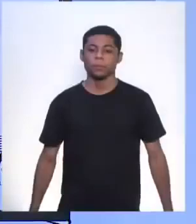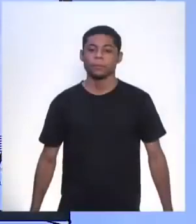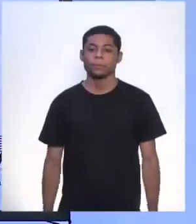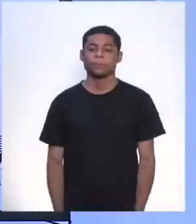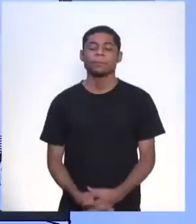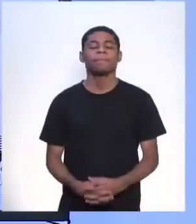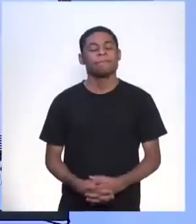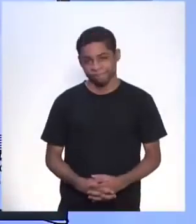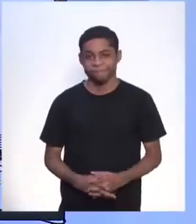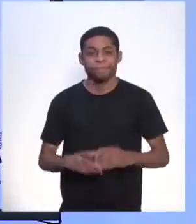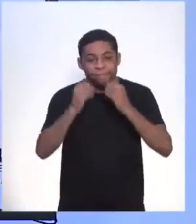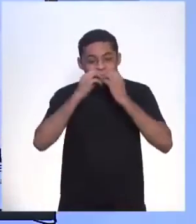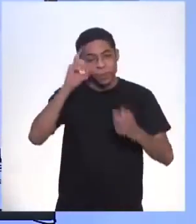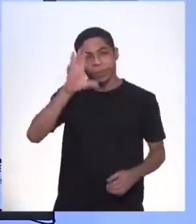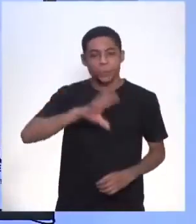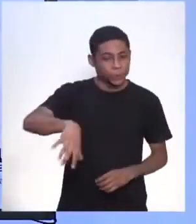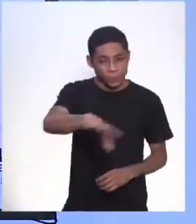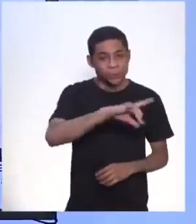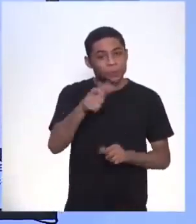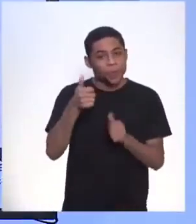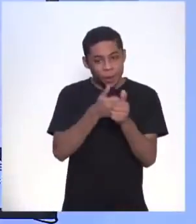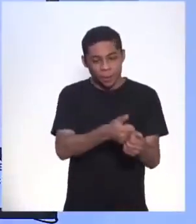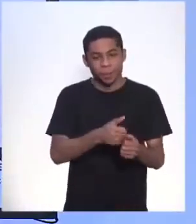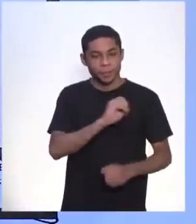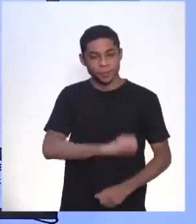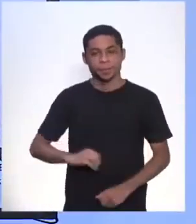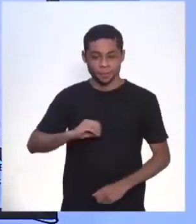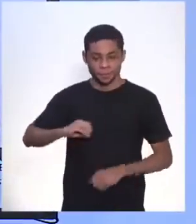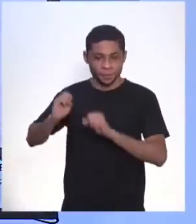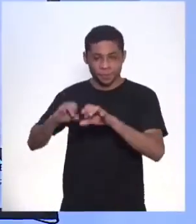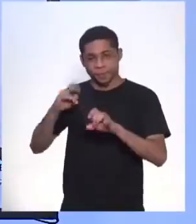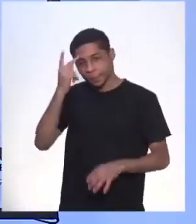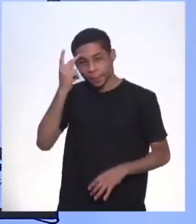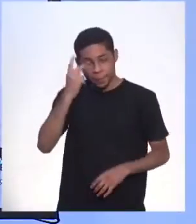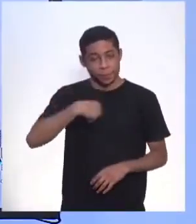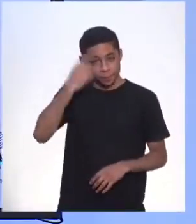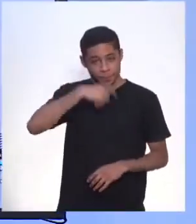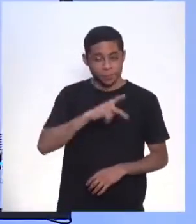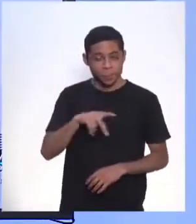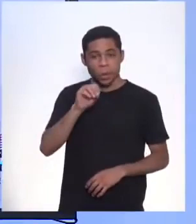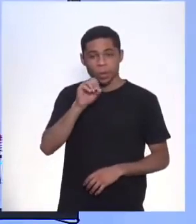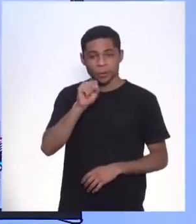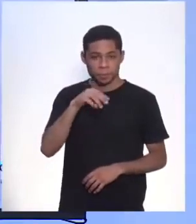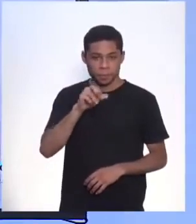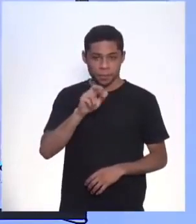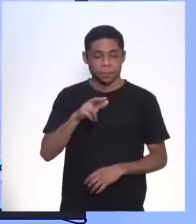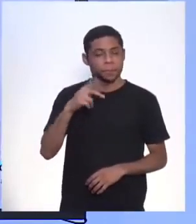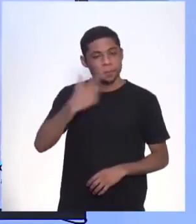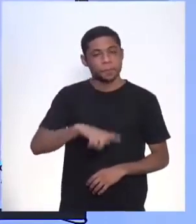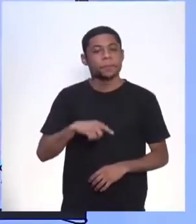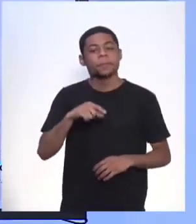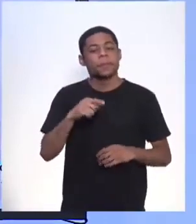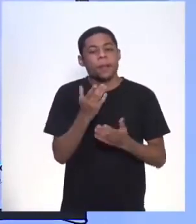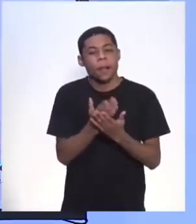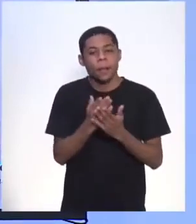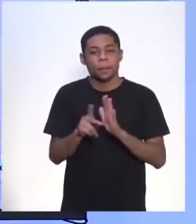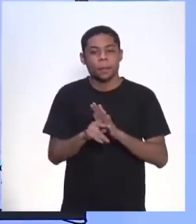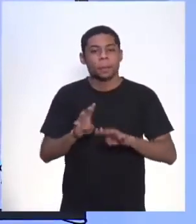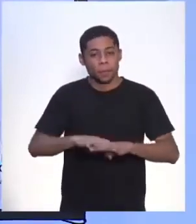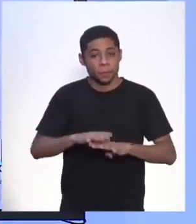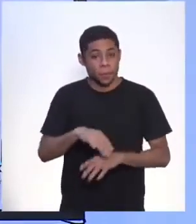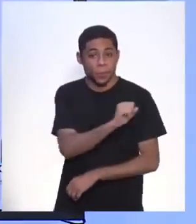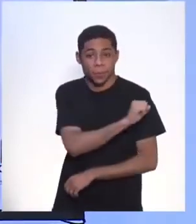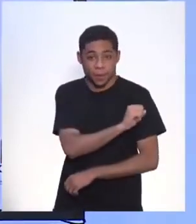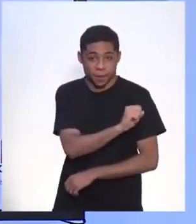Muito bom dia a todos que nos acompanham aqui pelo Centro de Mídias da Educação de São Paulo. Eu sou o professor Osmar, vou conduzir mais uma aula de matemática aqui para o 8º ano do